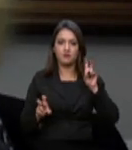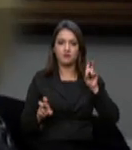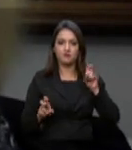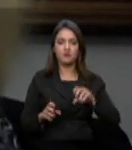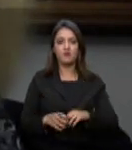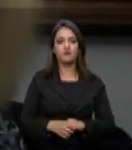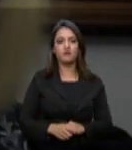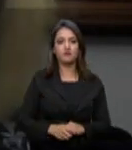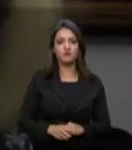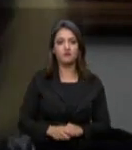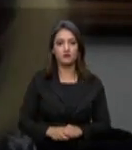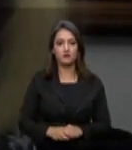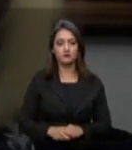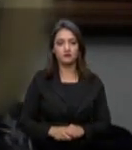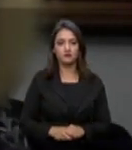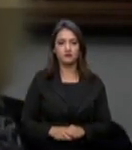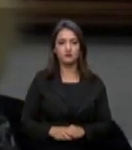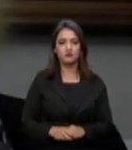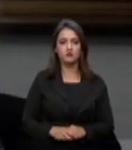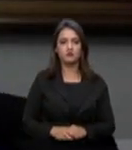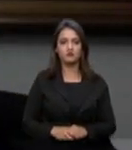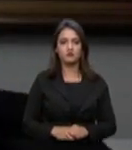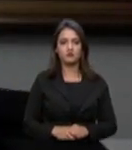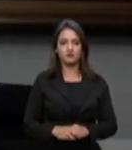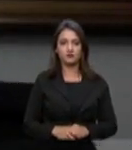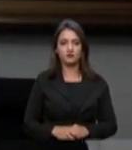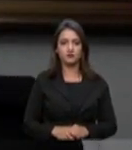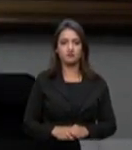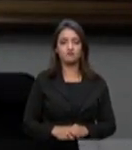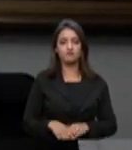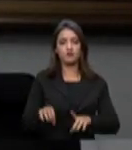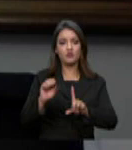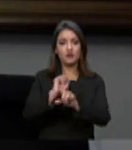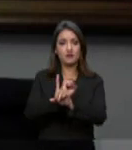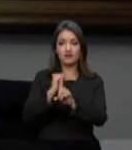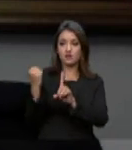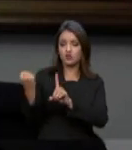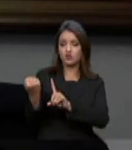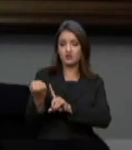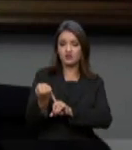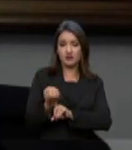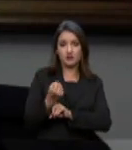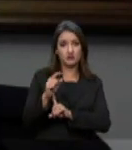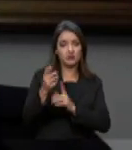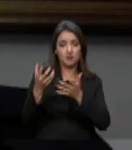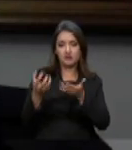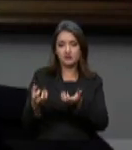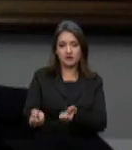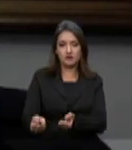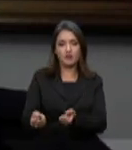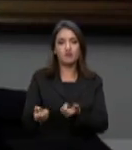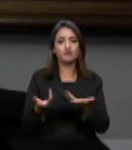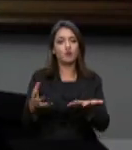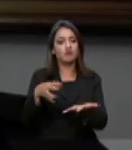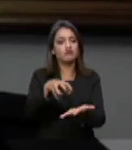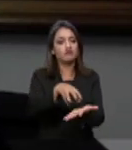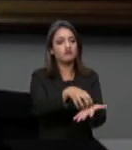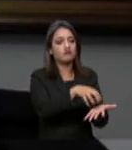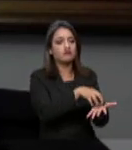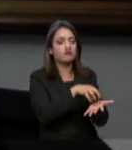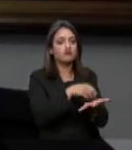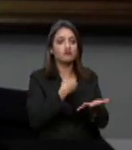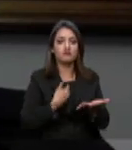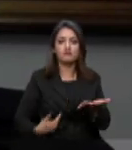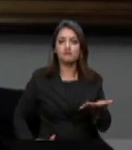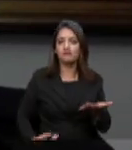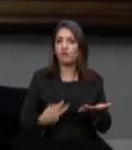"sem um mínimo de aceitação por parte da sociedade os órgãos estatais não podem